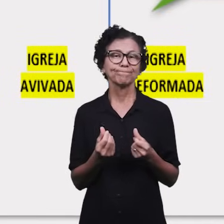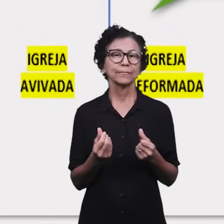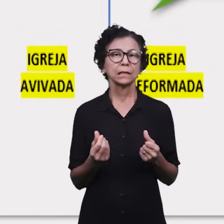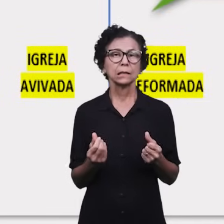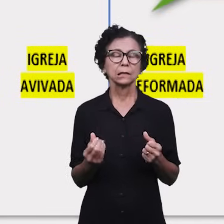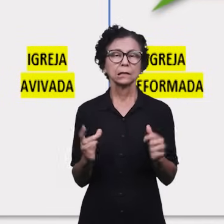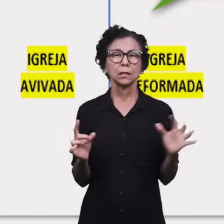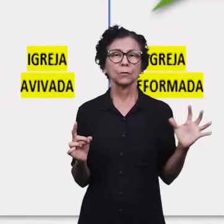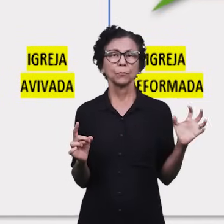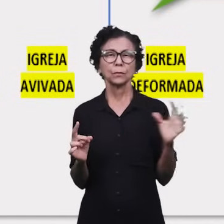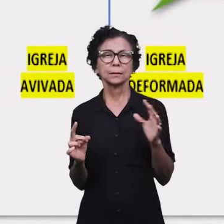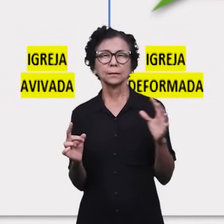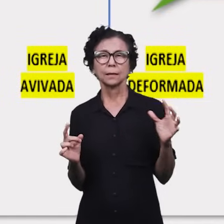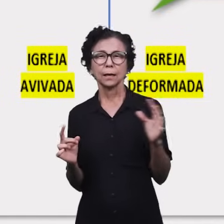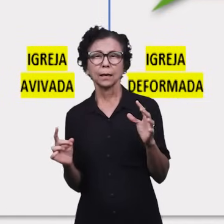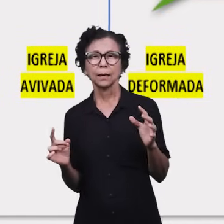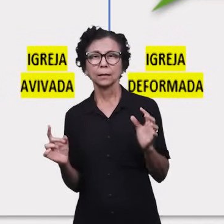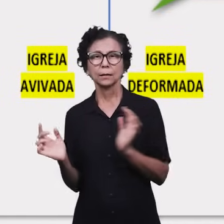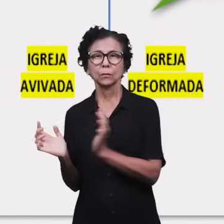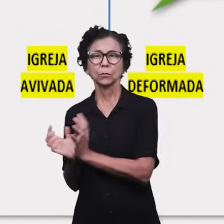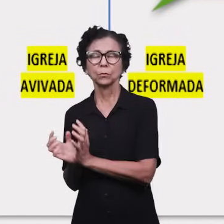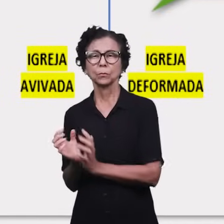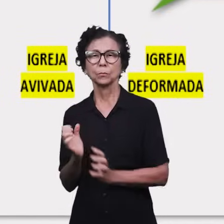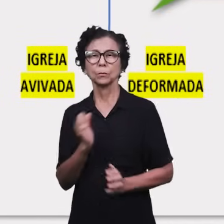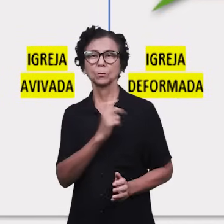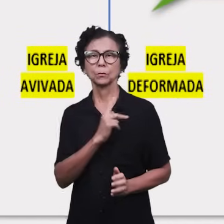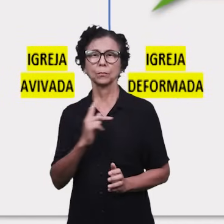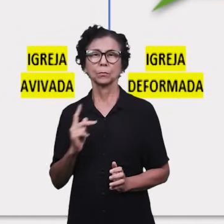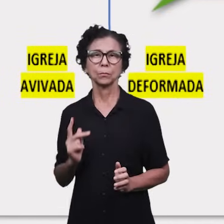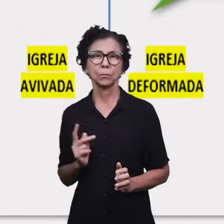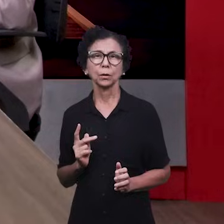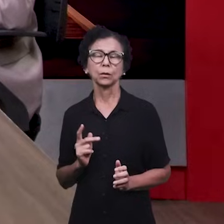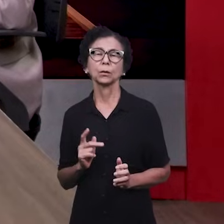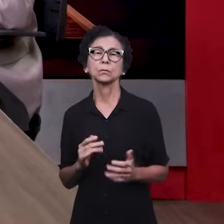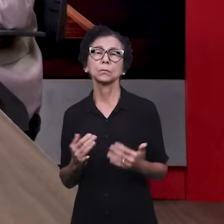querendo aperfeiçoar o ensino dos apóstolos. Trouxeram algumas coisas que, na verdade,